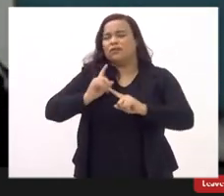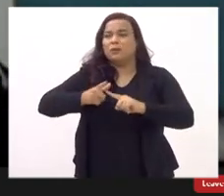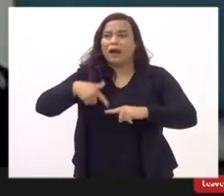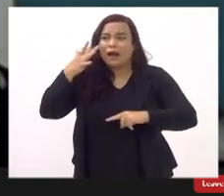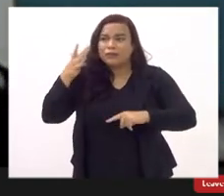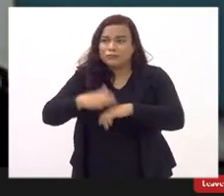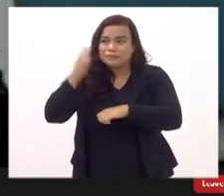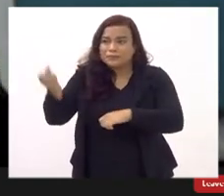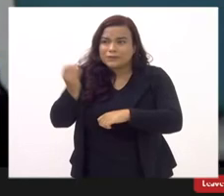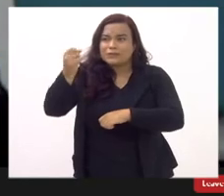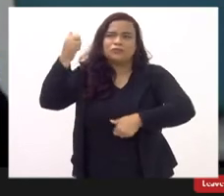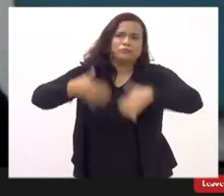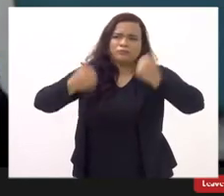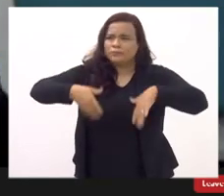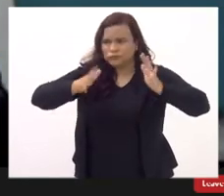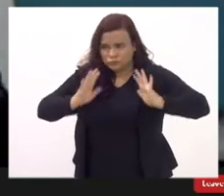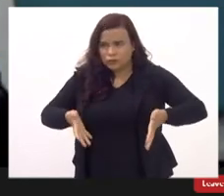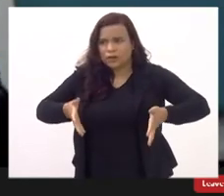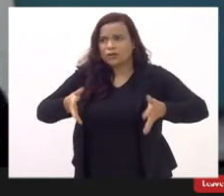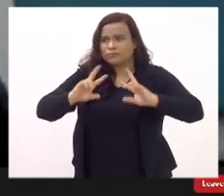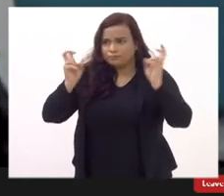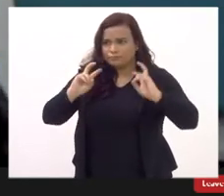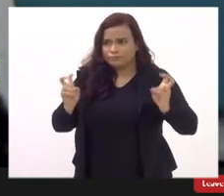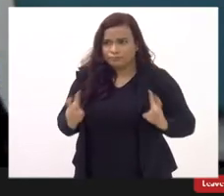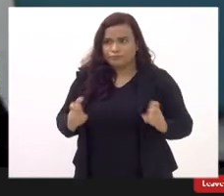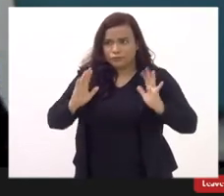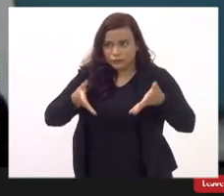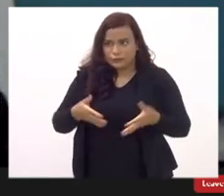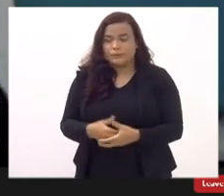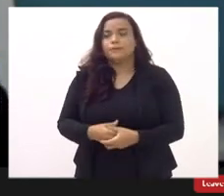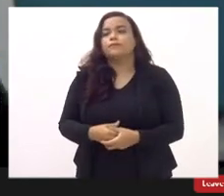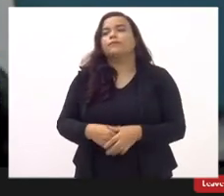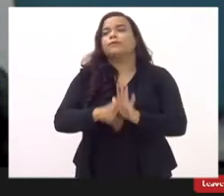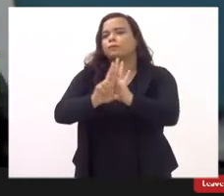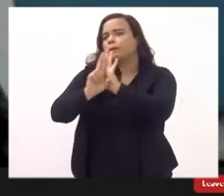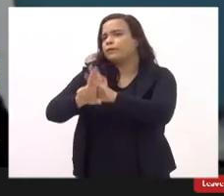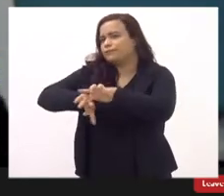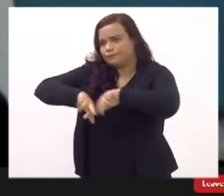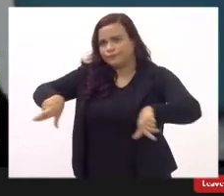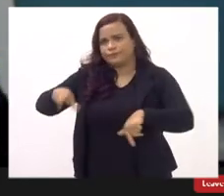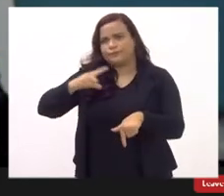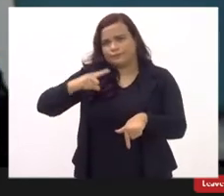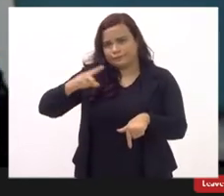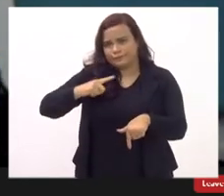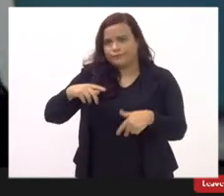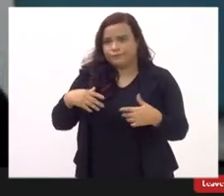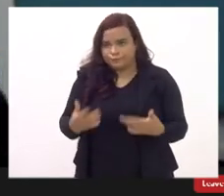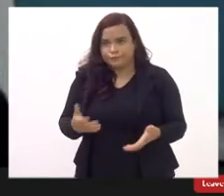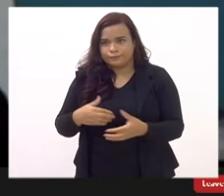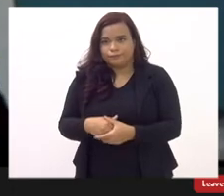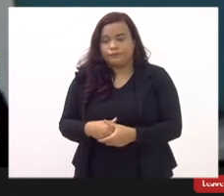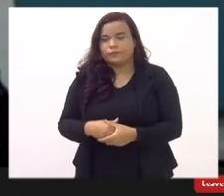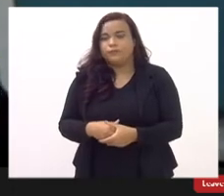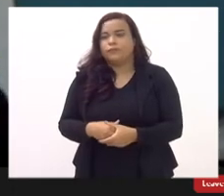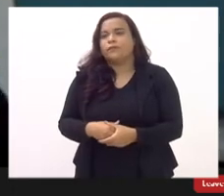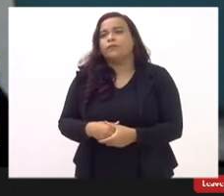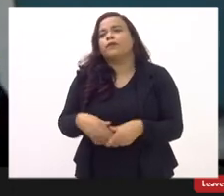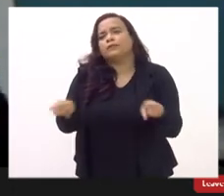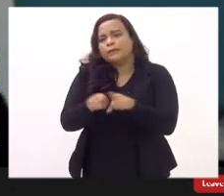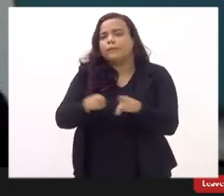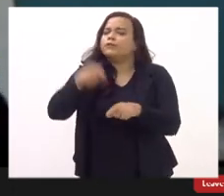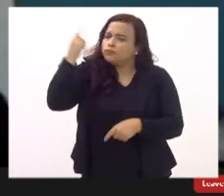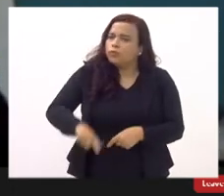mais importantes a gente já abordou aqui, já foram abordadas por outras representatividades e institutos, e reafirmar